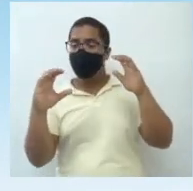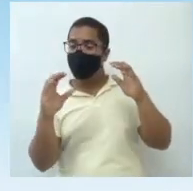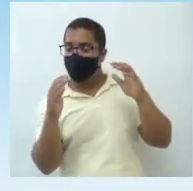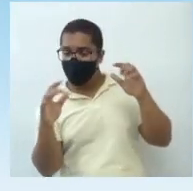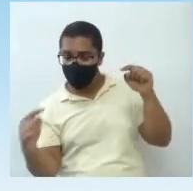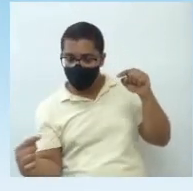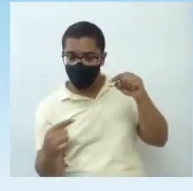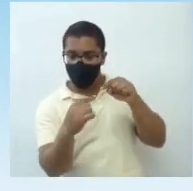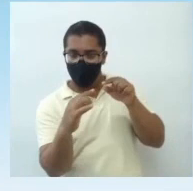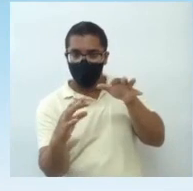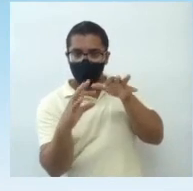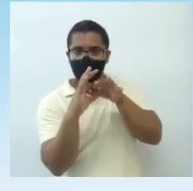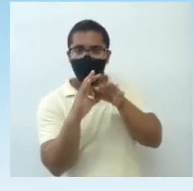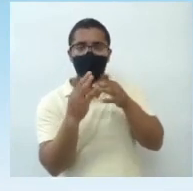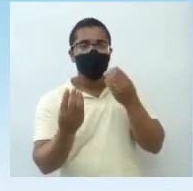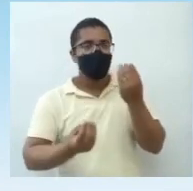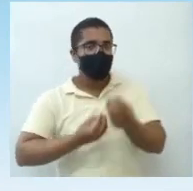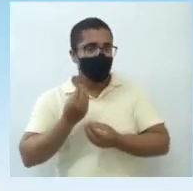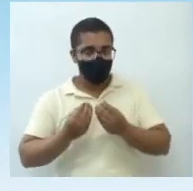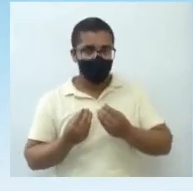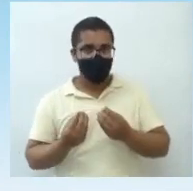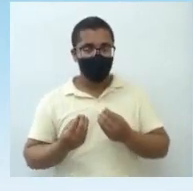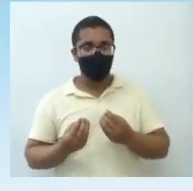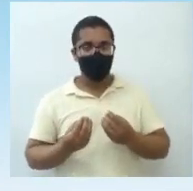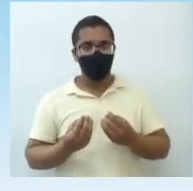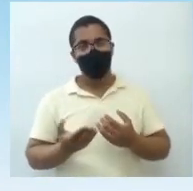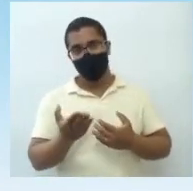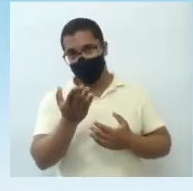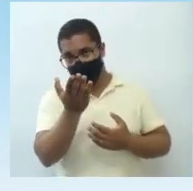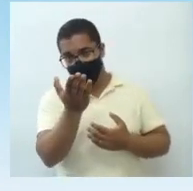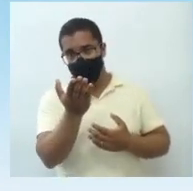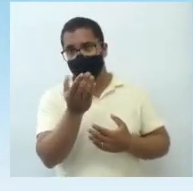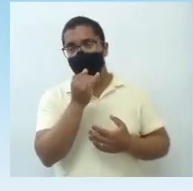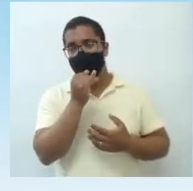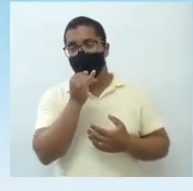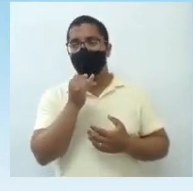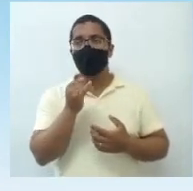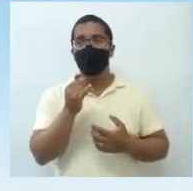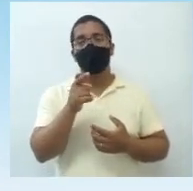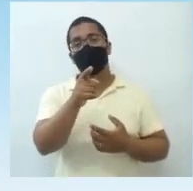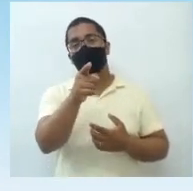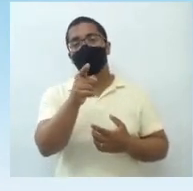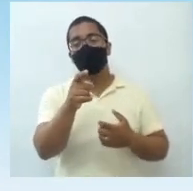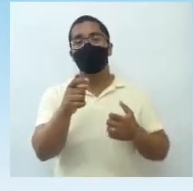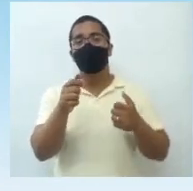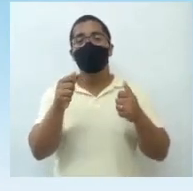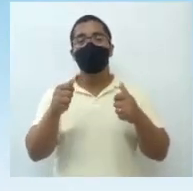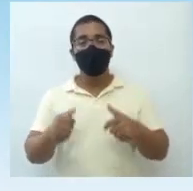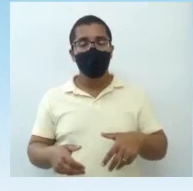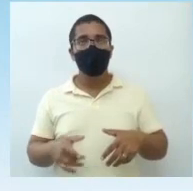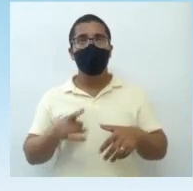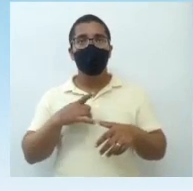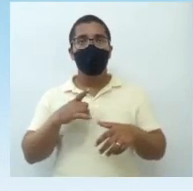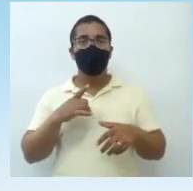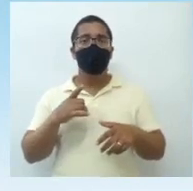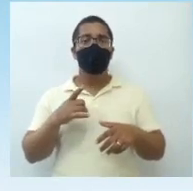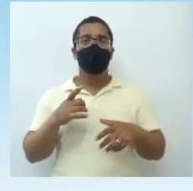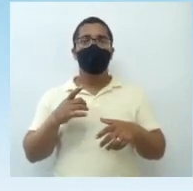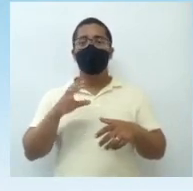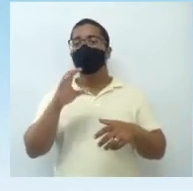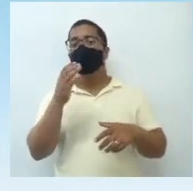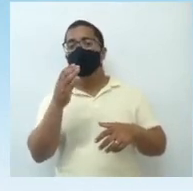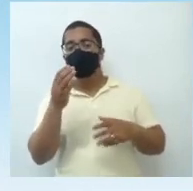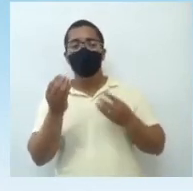que é quando você é Você estuda a respeito da investigação